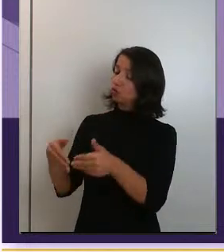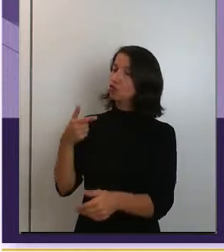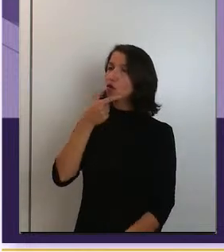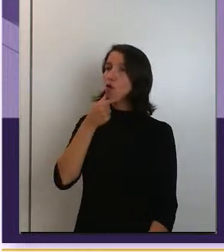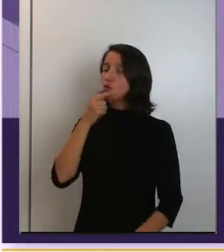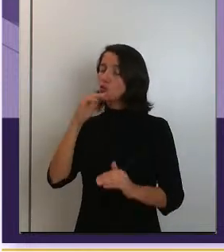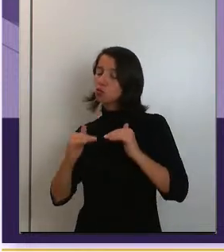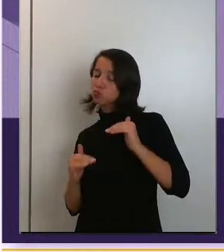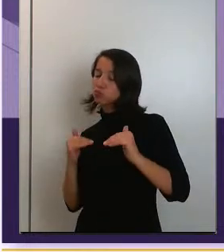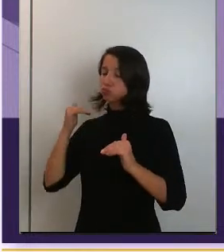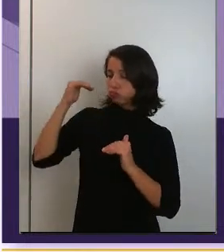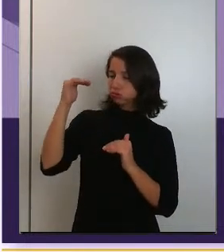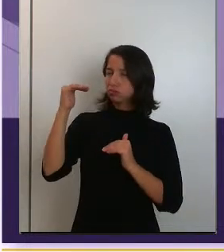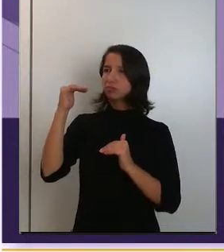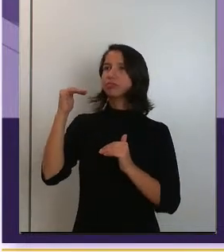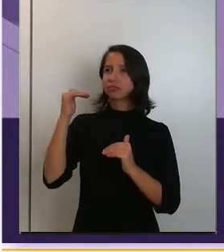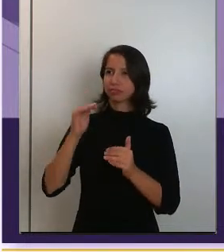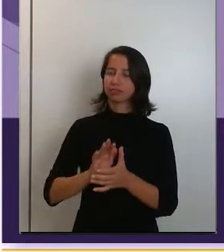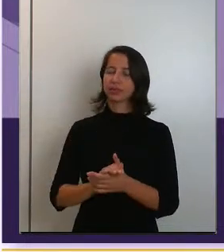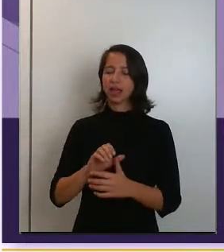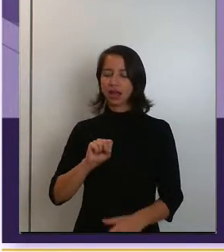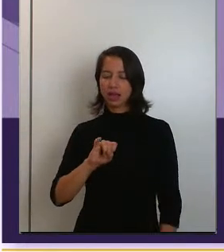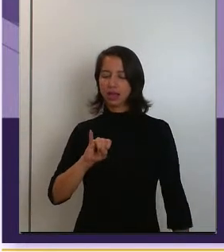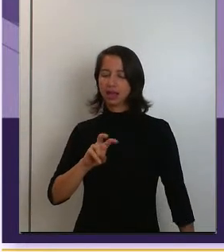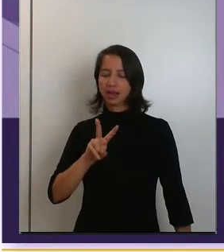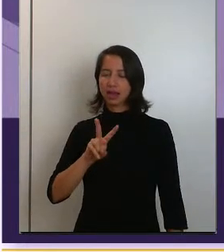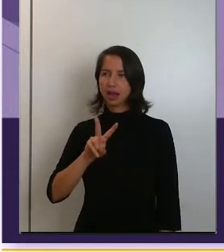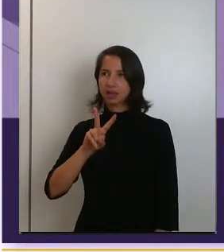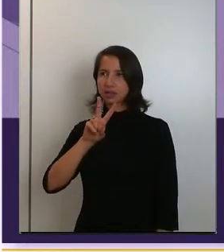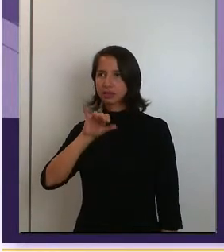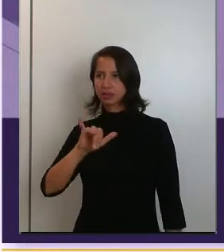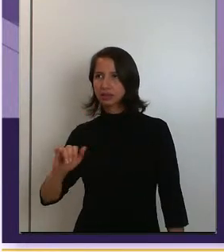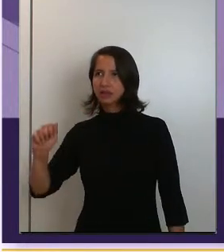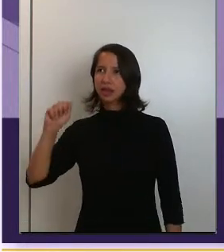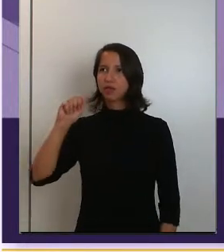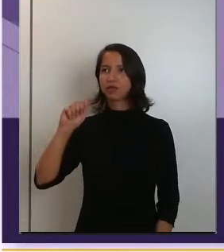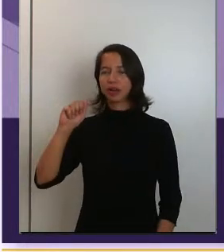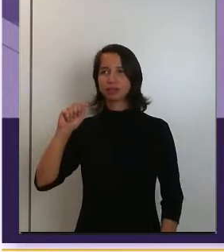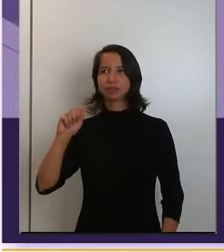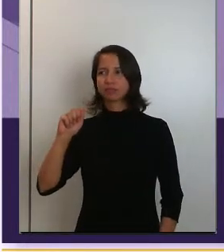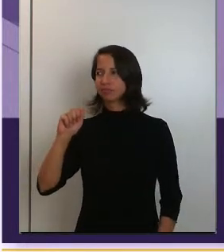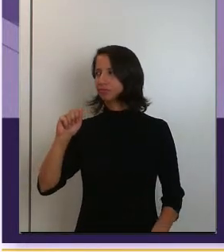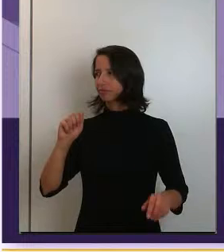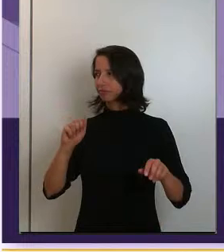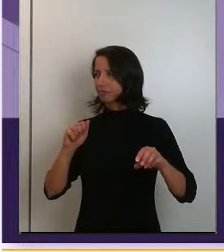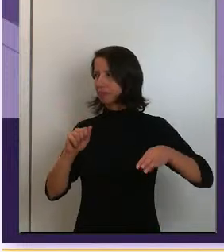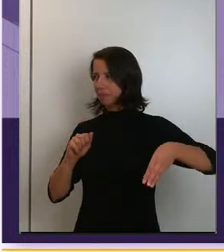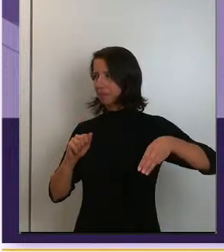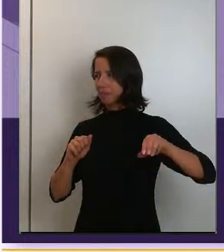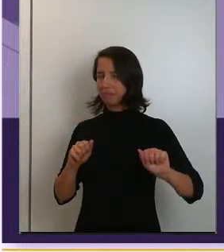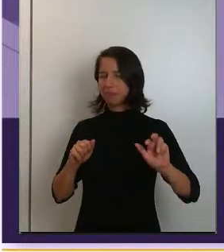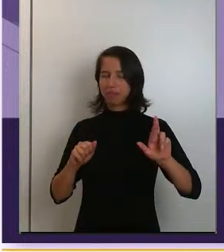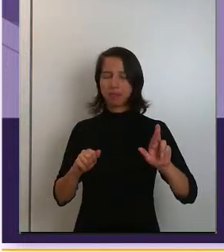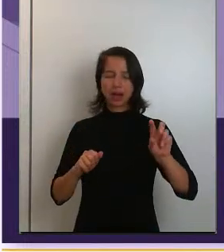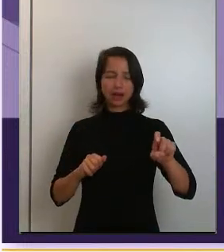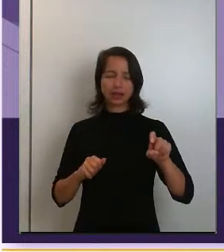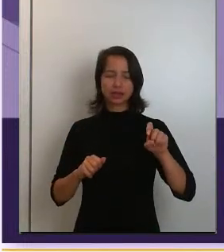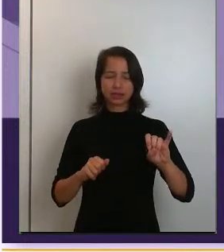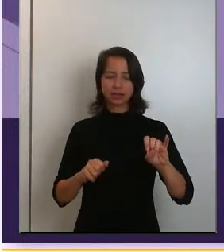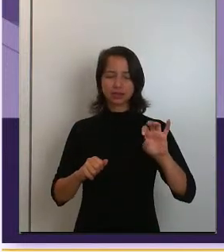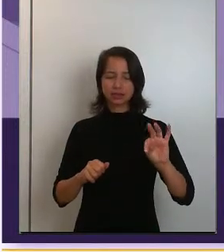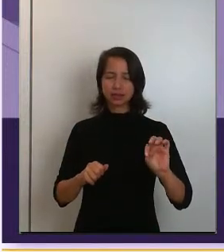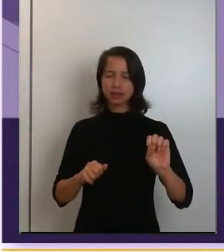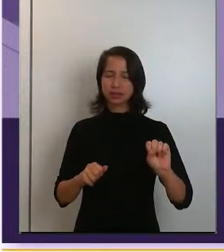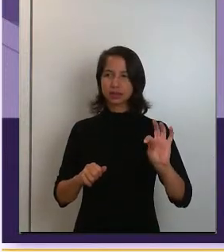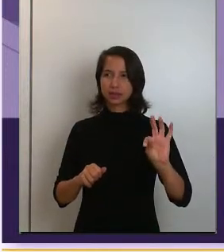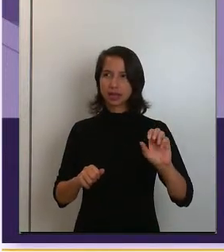ela rompe com a ideia marxista de que a reprodução da força de trabalho seria de pouca importância para a classe capitalista.